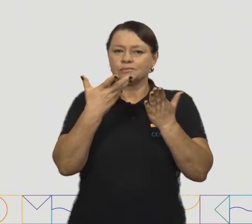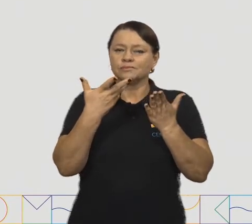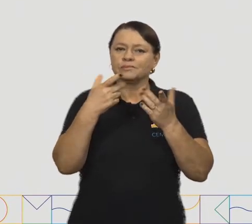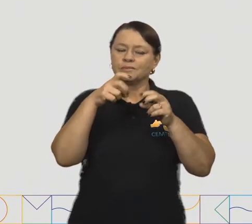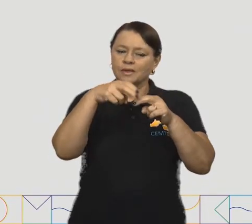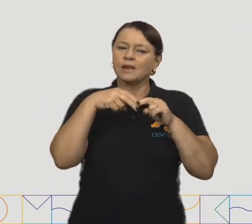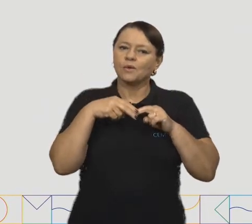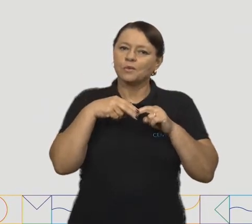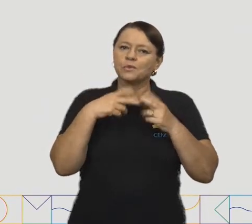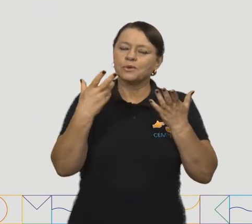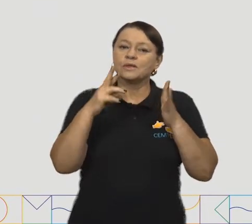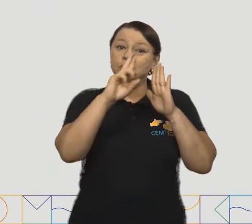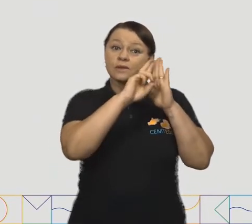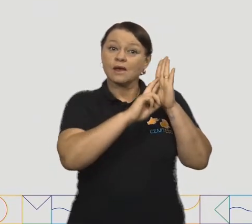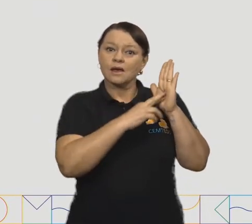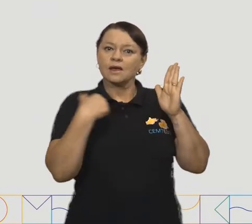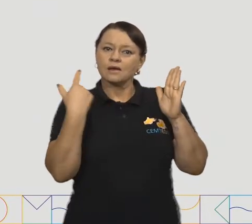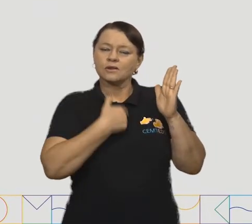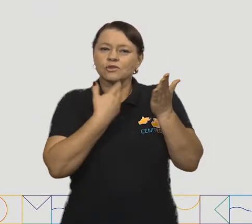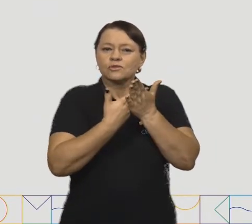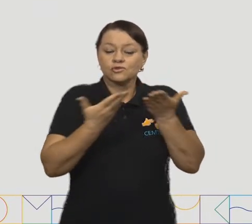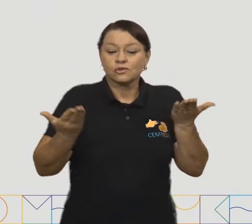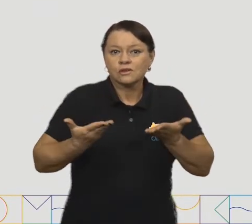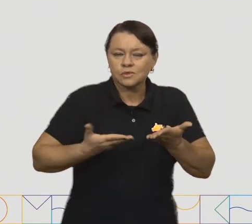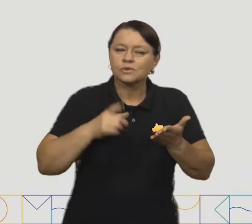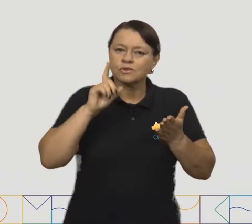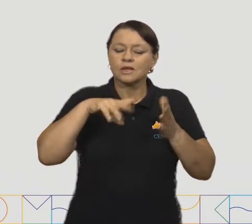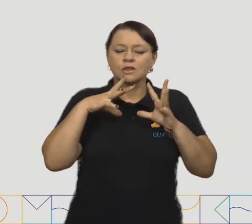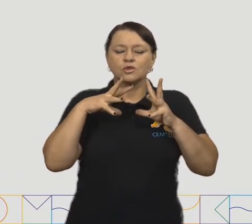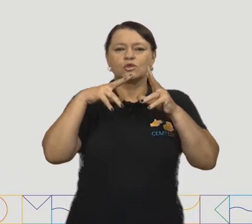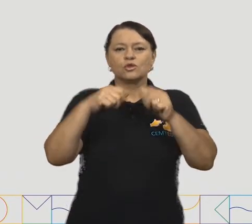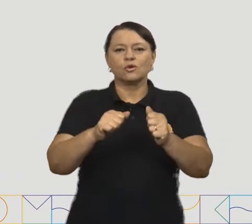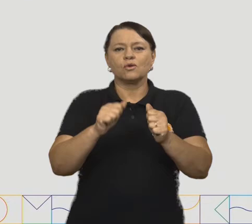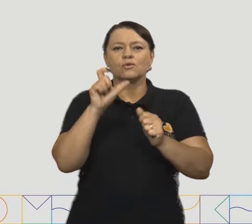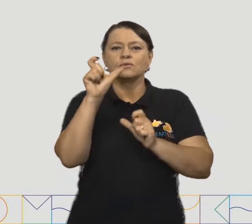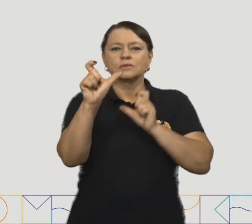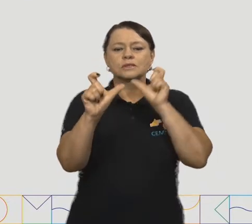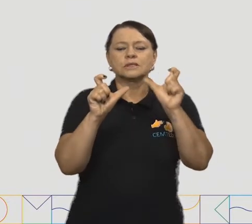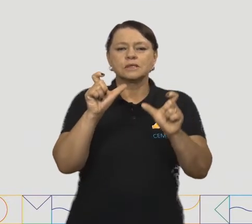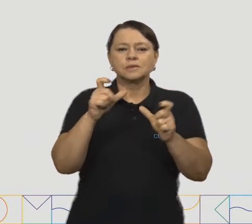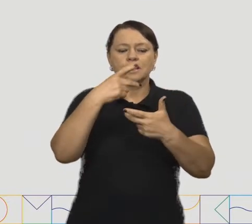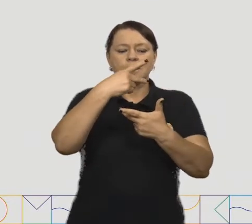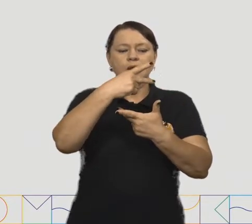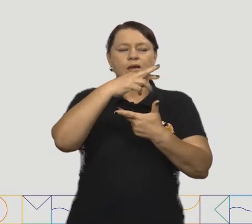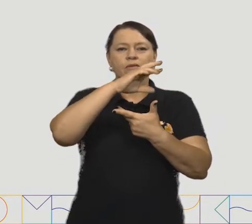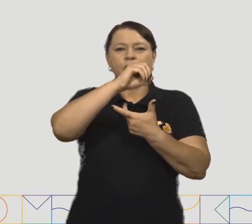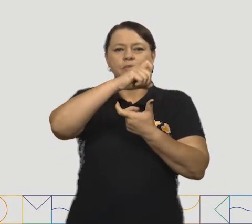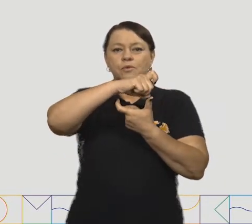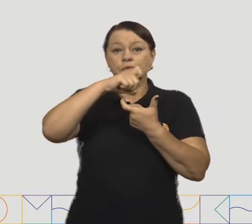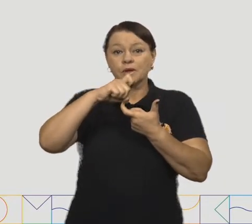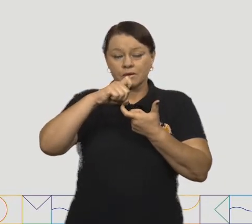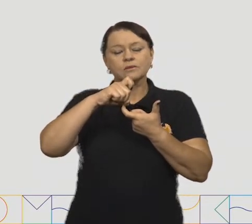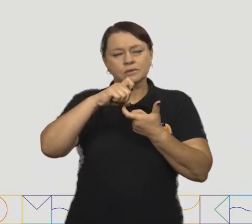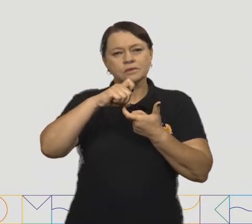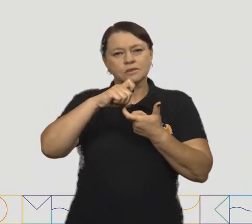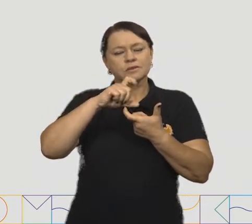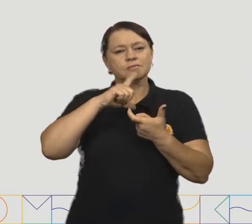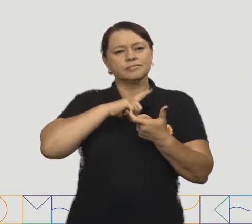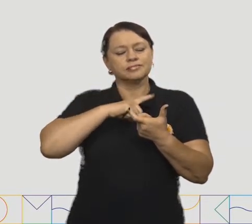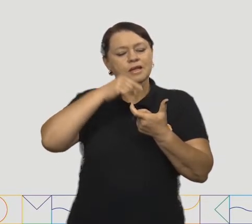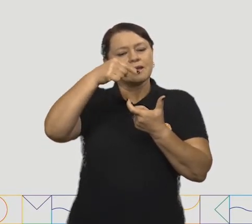acentuada? Resposta, não! Todas as palavras proparoxítonas são